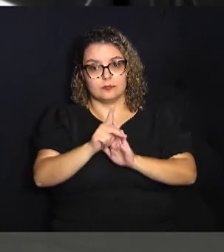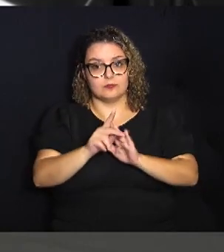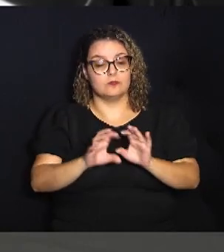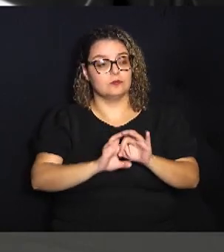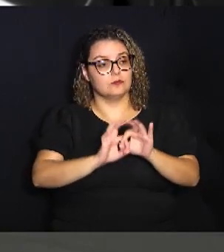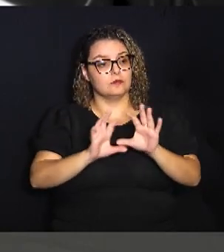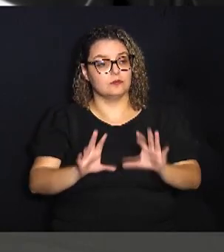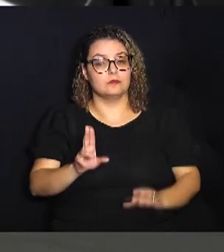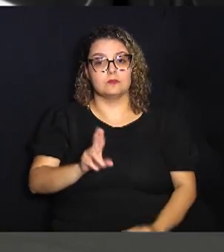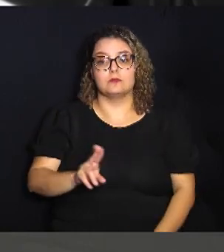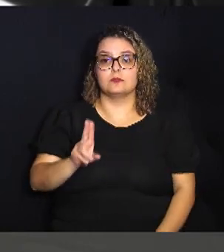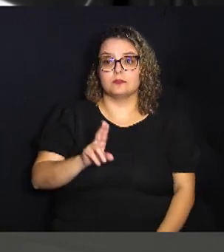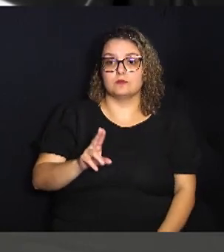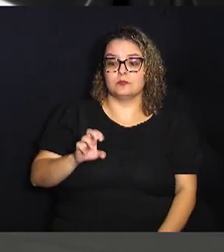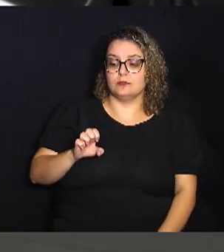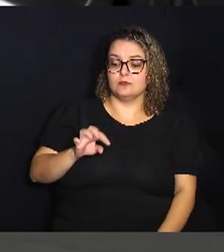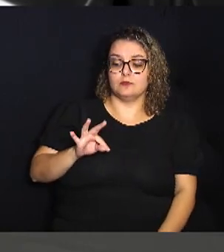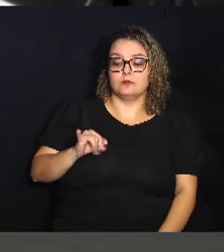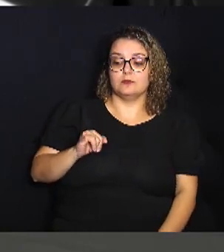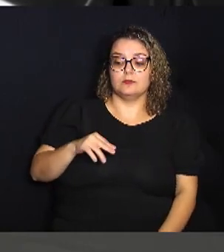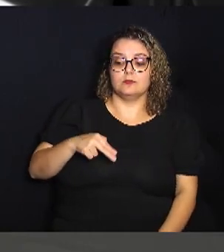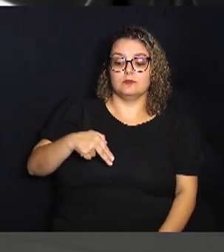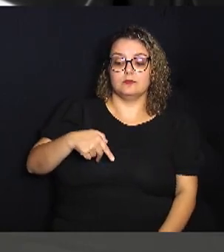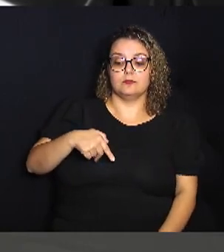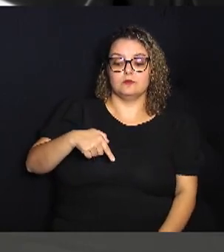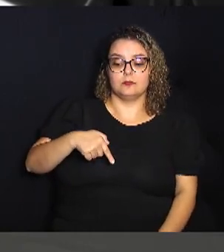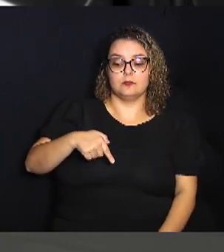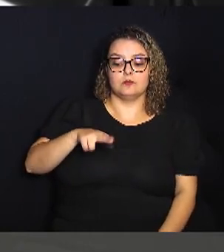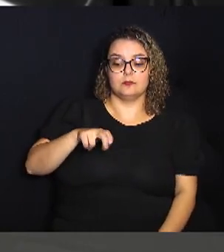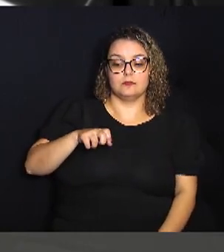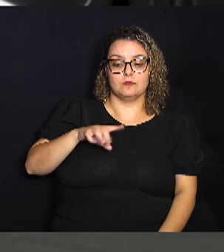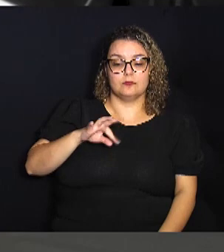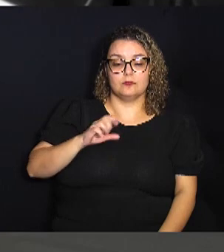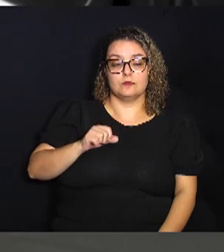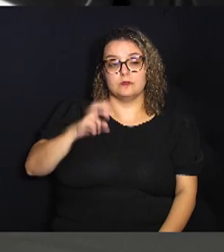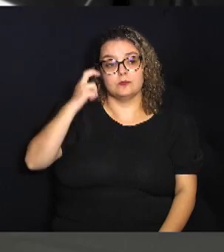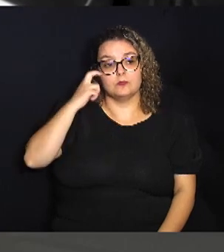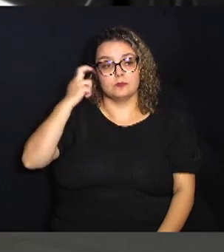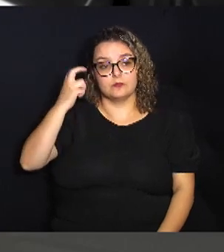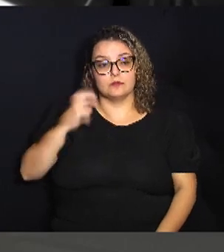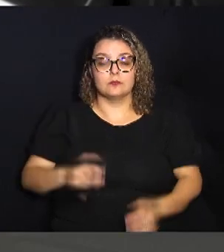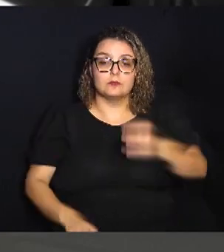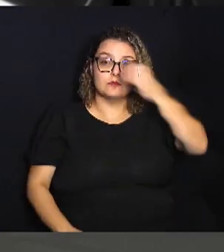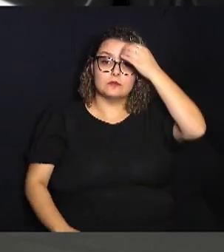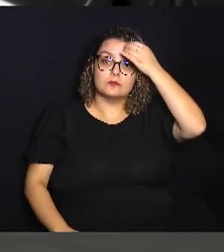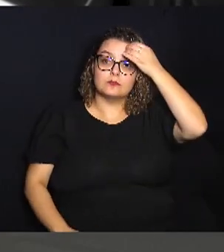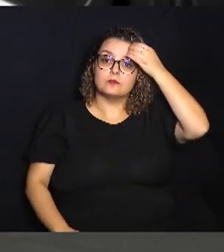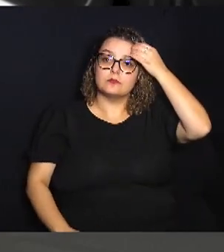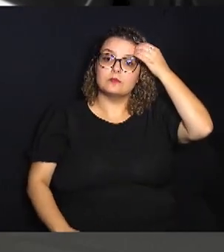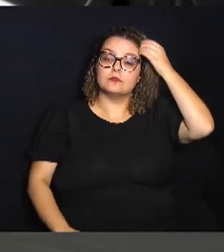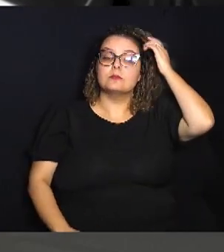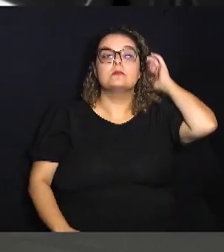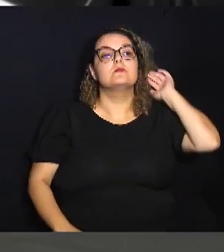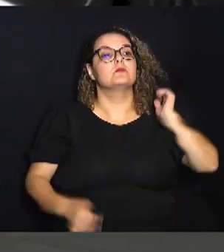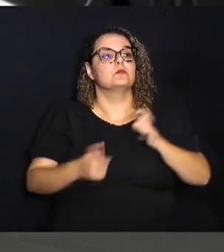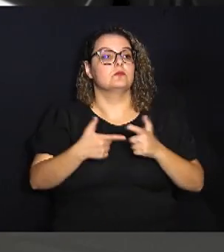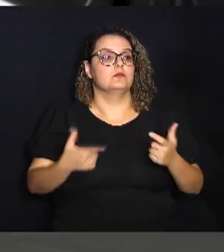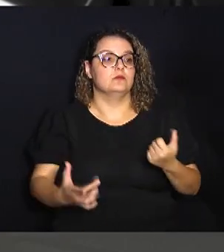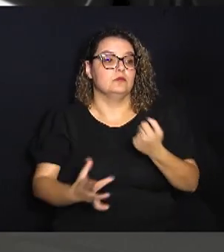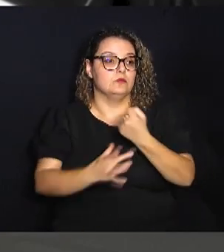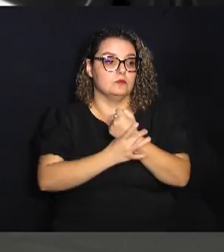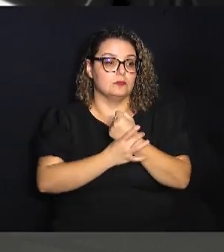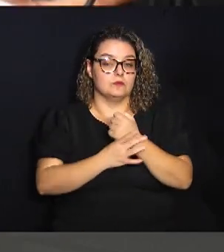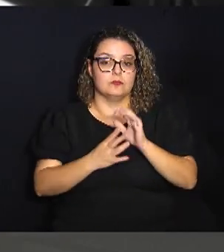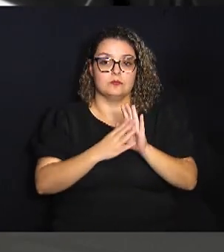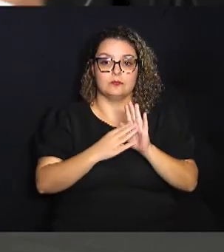autorizando a utilização de etiquetas inteligentes para ampliar a segurança de alunos que usam, né, esse modelo que